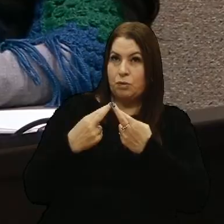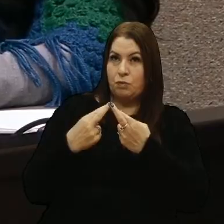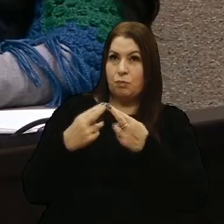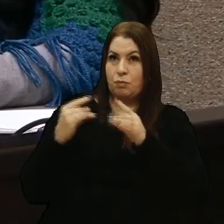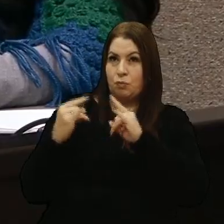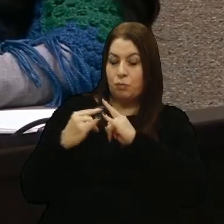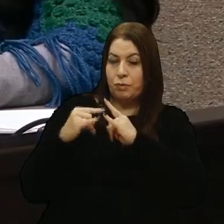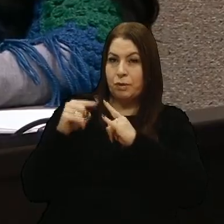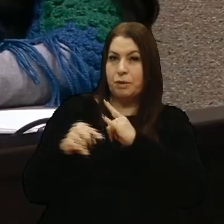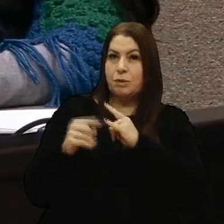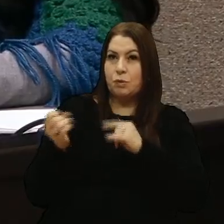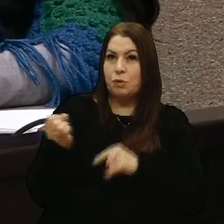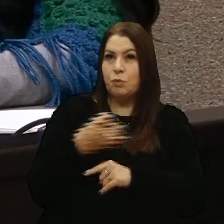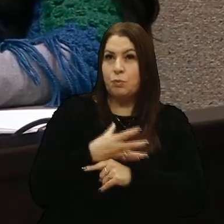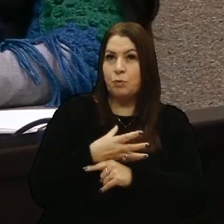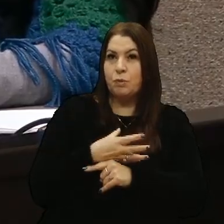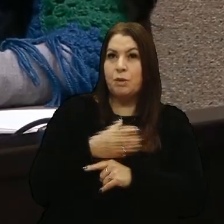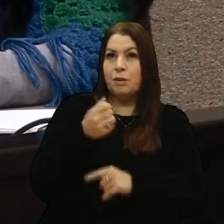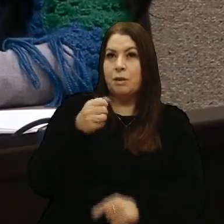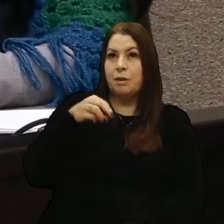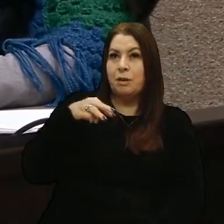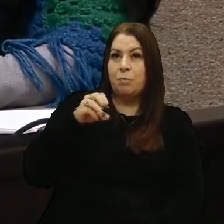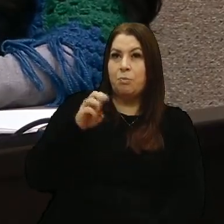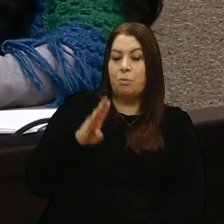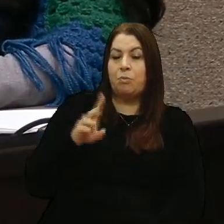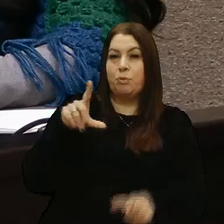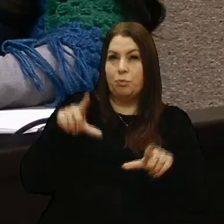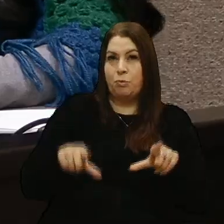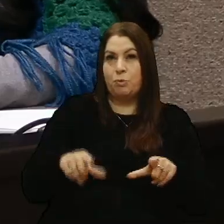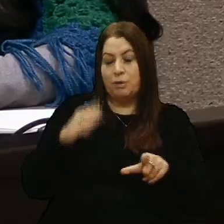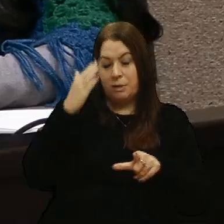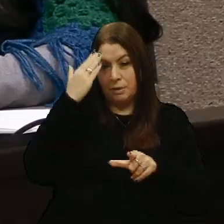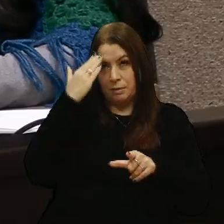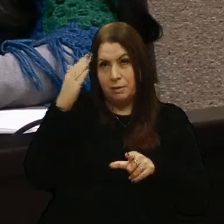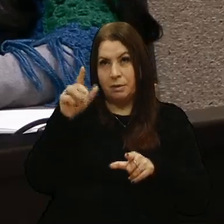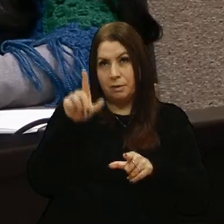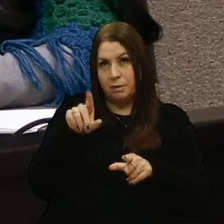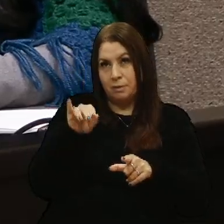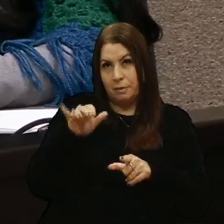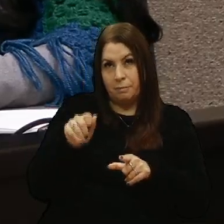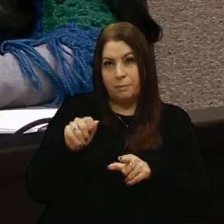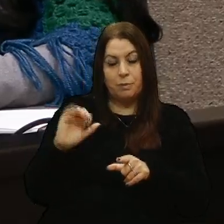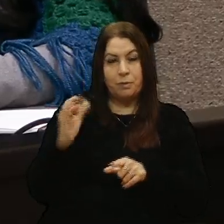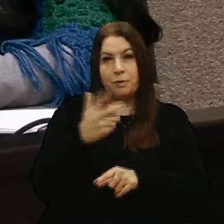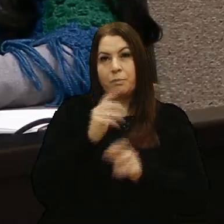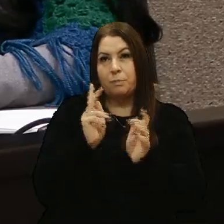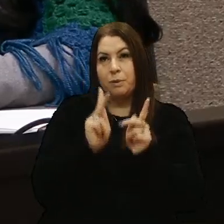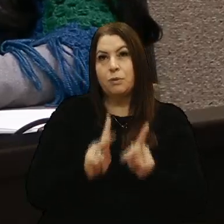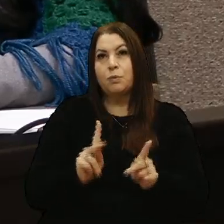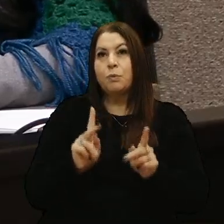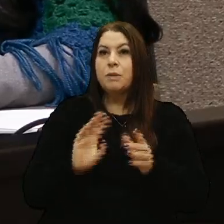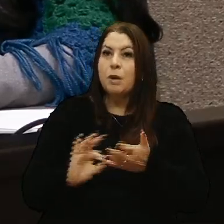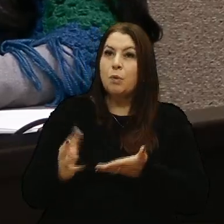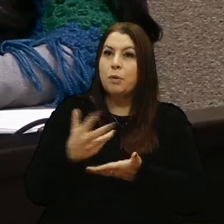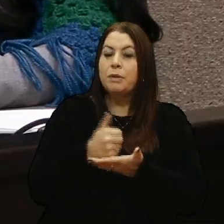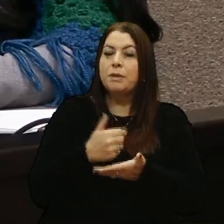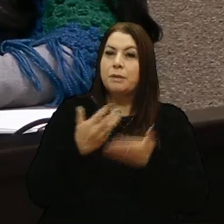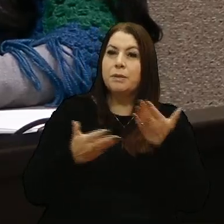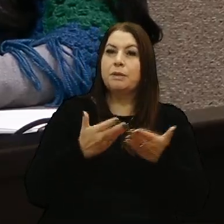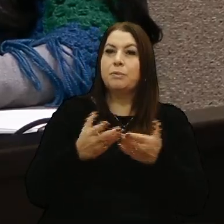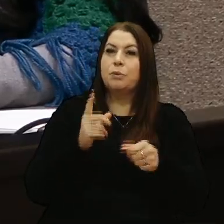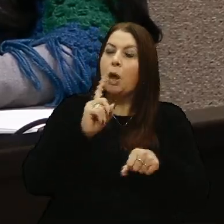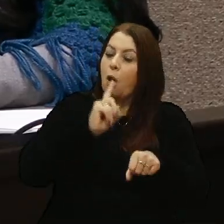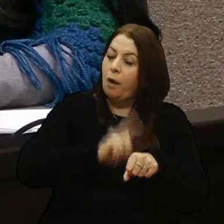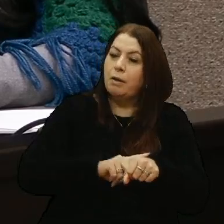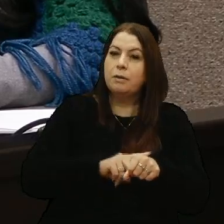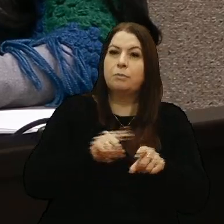instituição da nova AMOB daquele local. Então, agradecer ao Lima e todo o pessoal da Codeca que nos atende